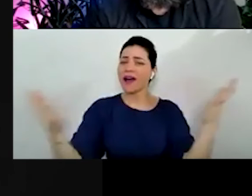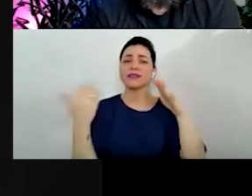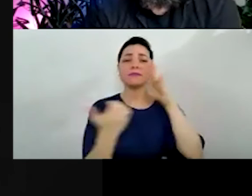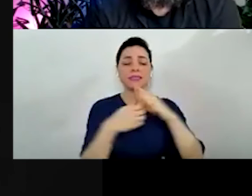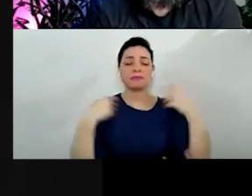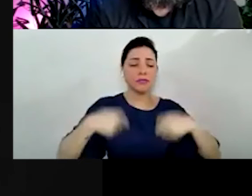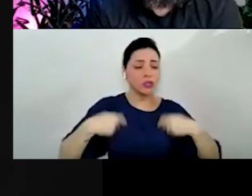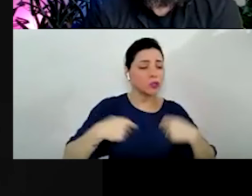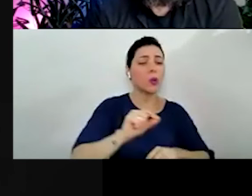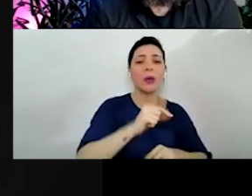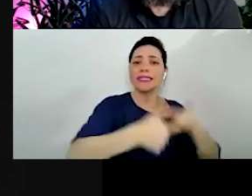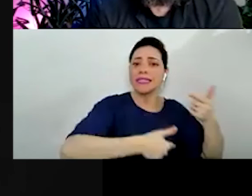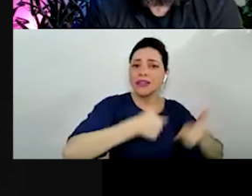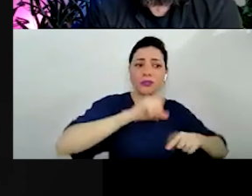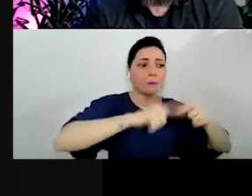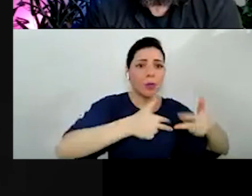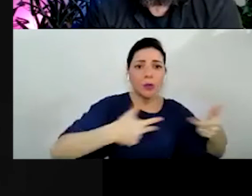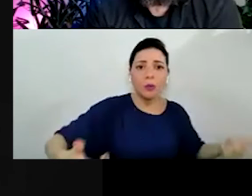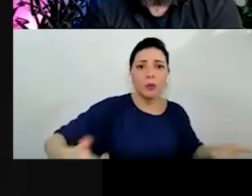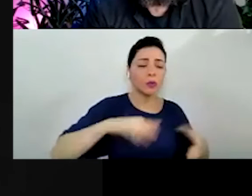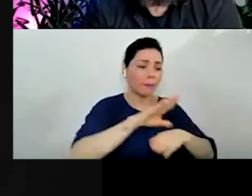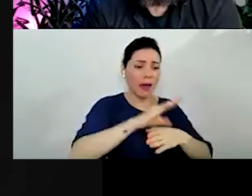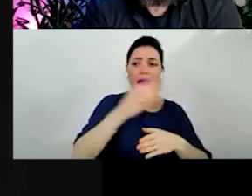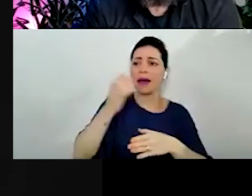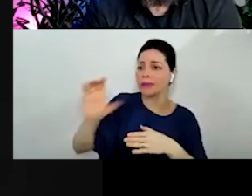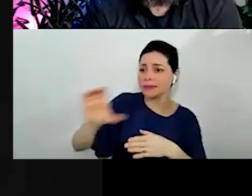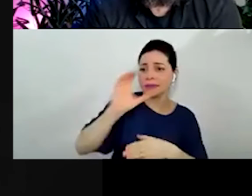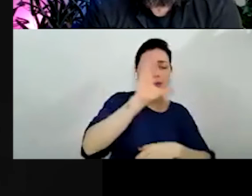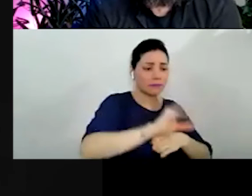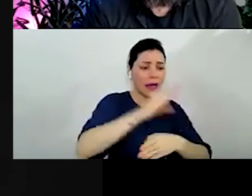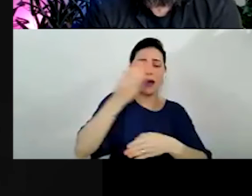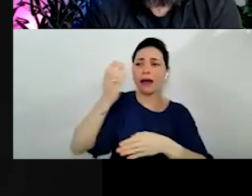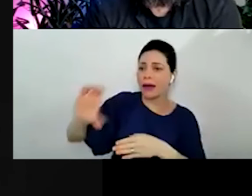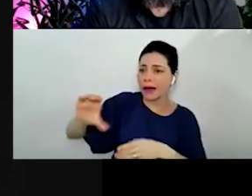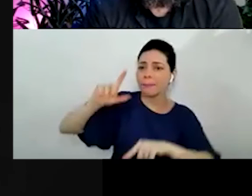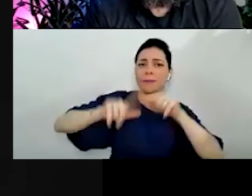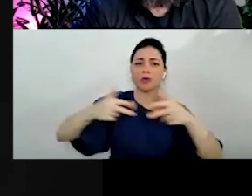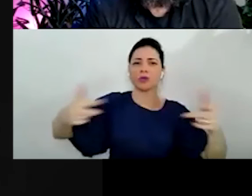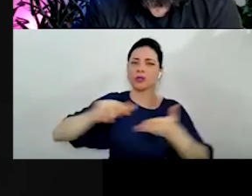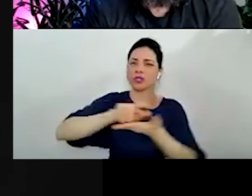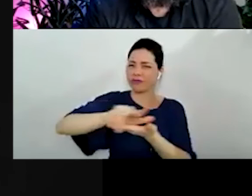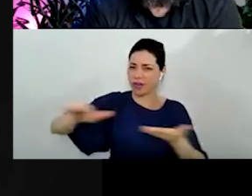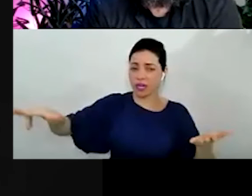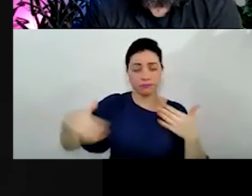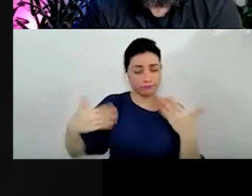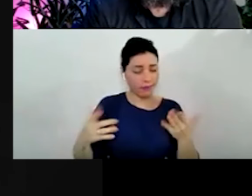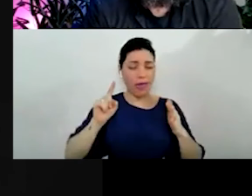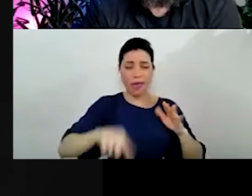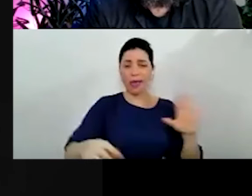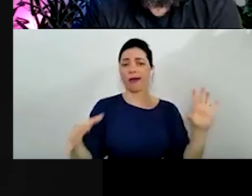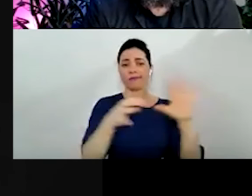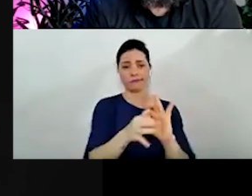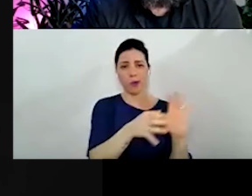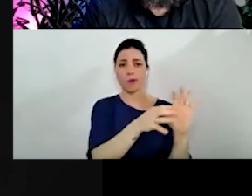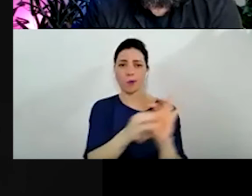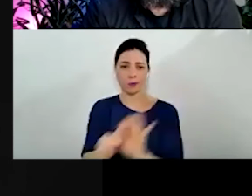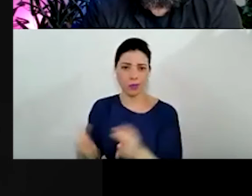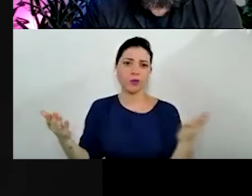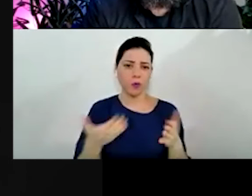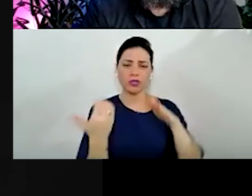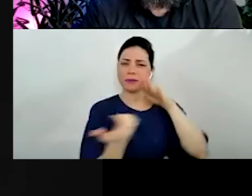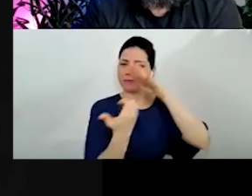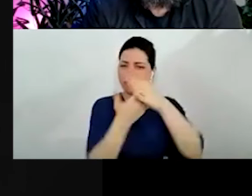tiveram que digitalizar todos os seus produtos então a O que é uma realidade para boa parte das empresas EA está sendo uma realidade para